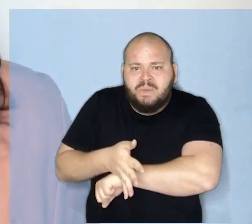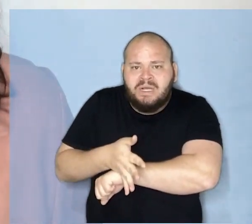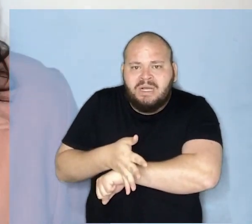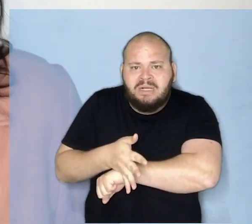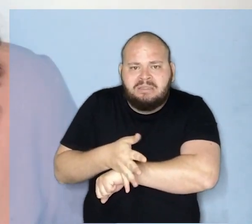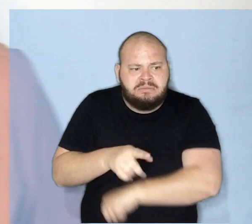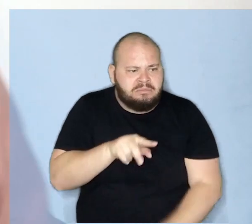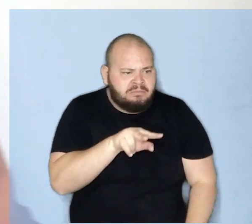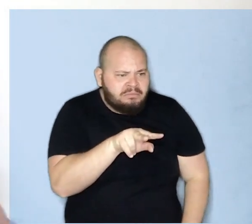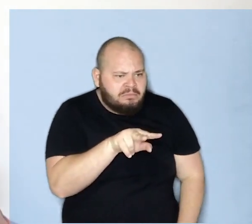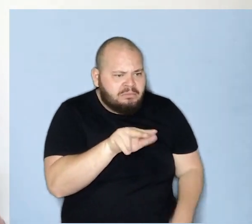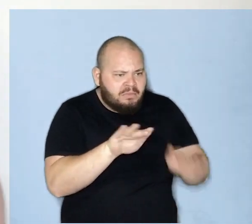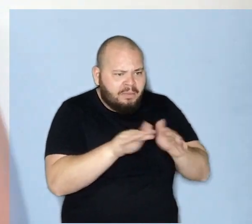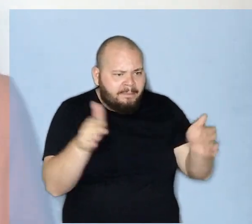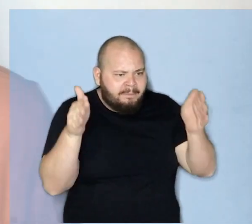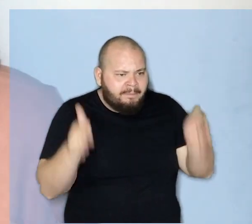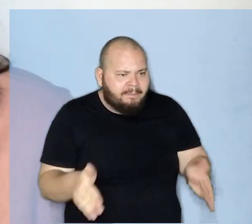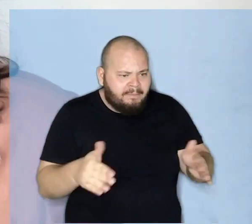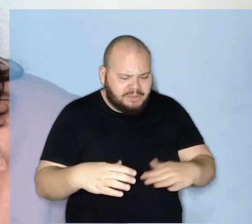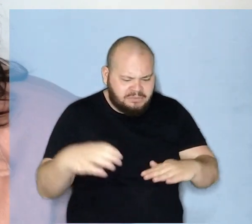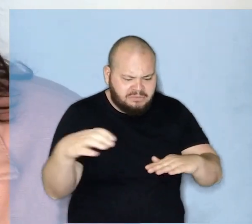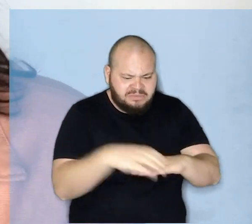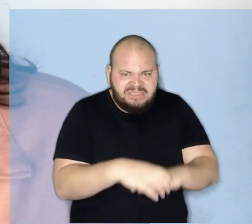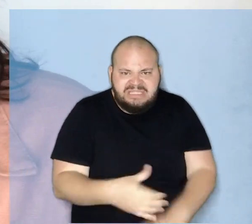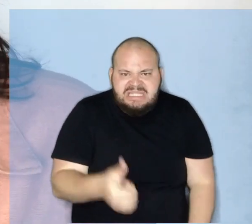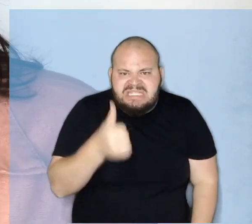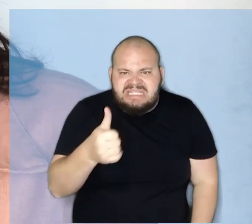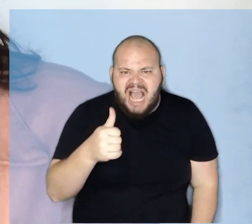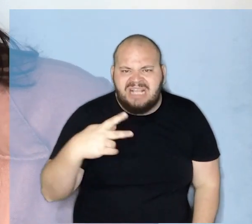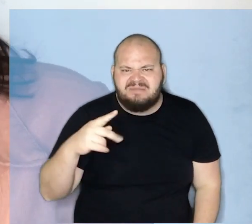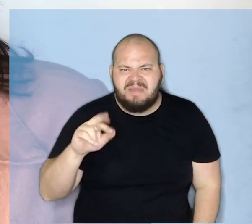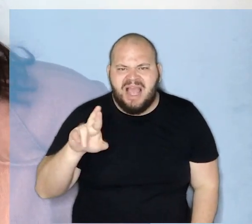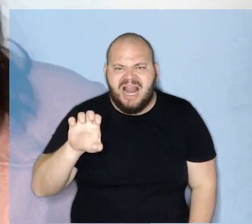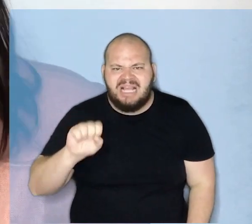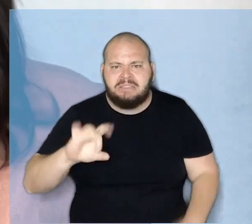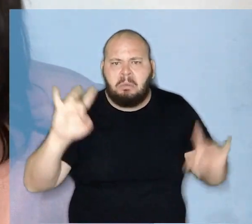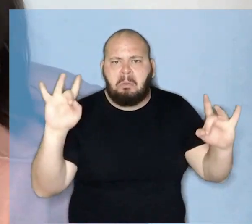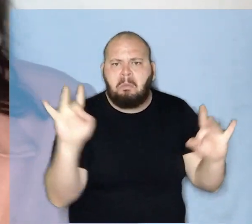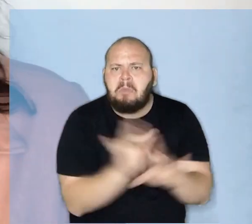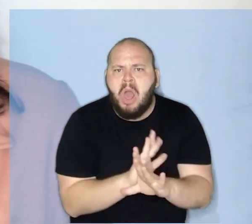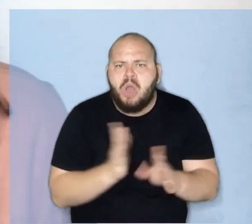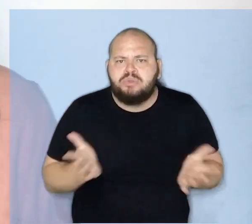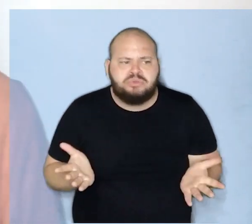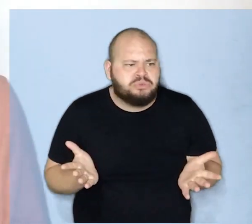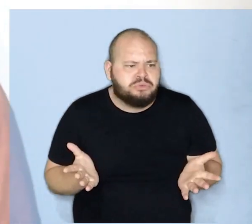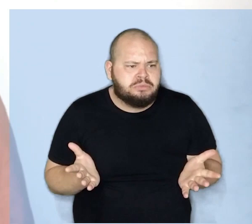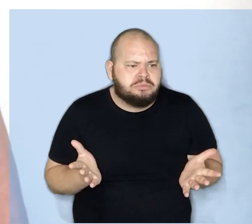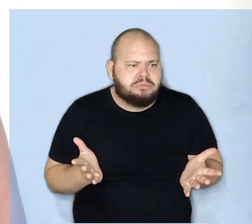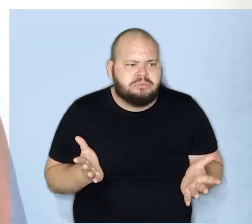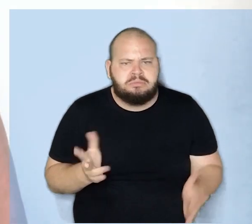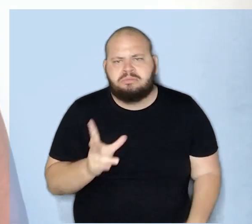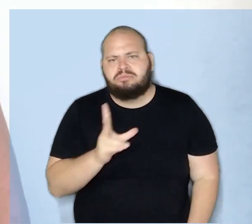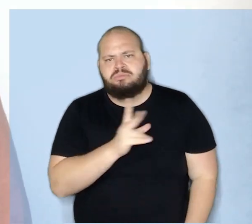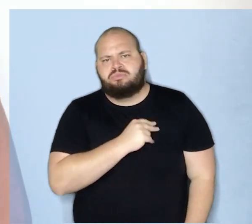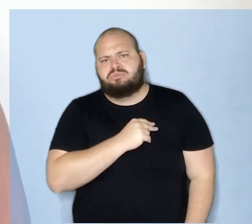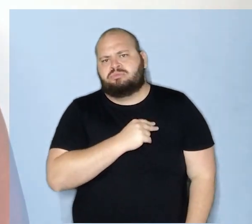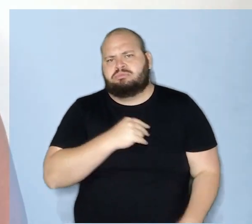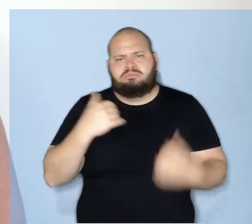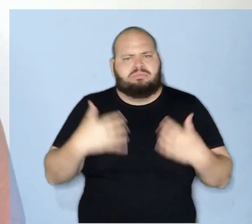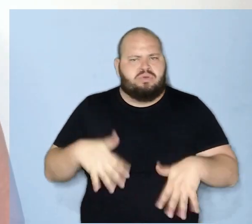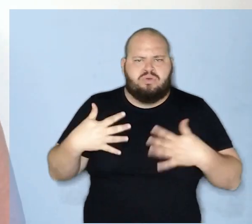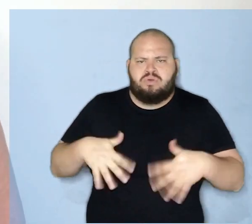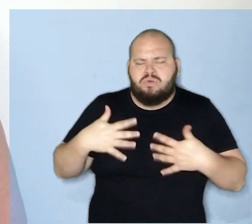madrugada, já tinham 6 pares de sapatos prontos. Isso é impressionante.